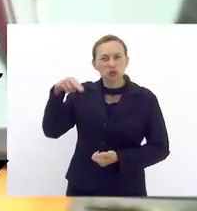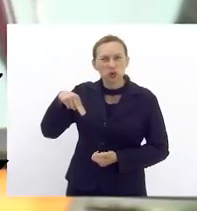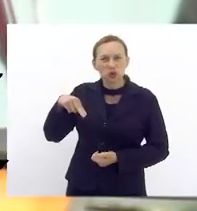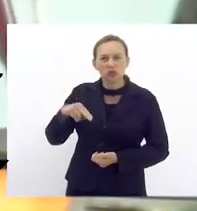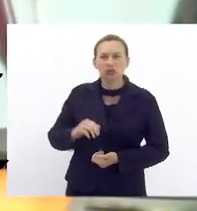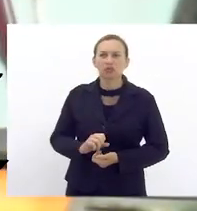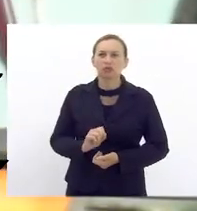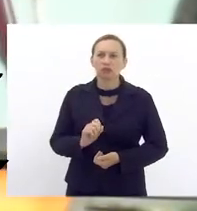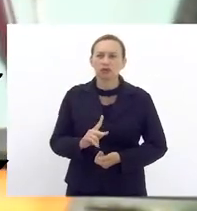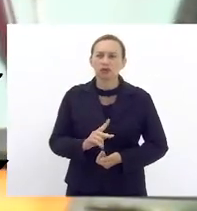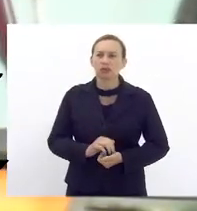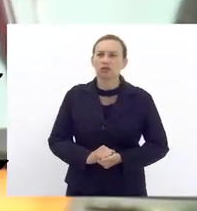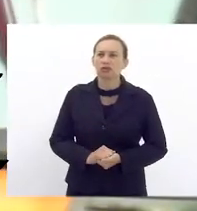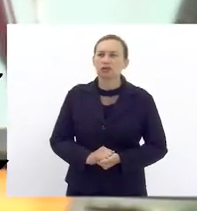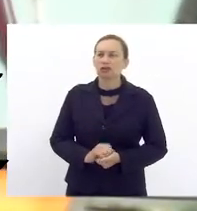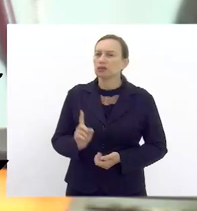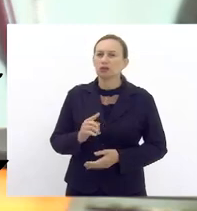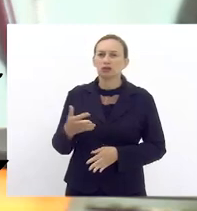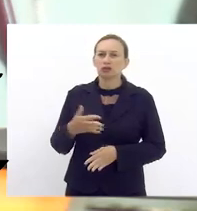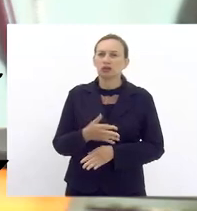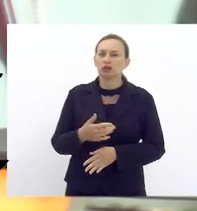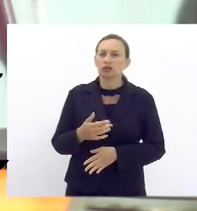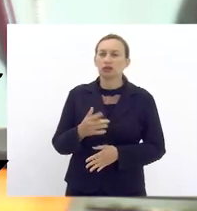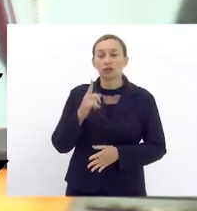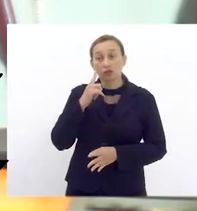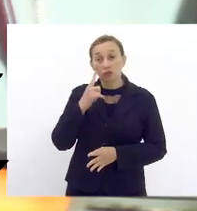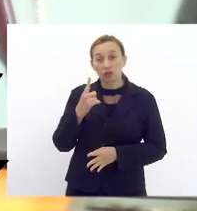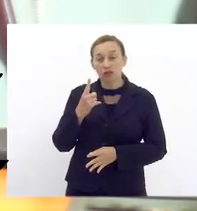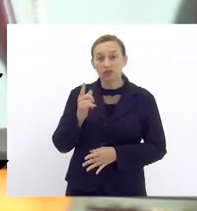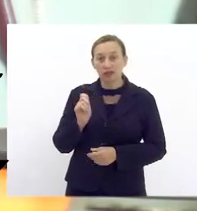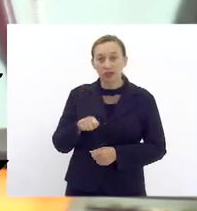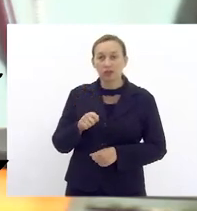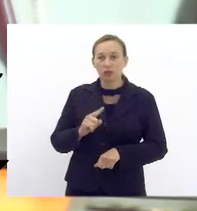tá porque não chegou até aqui de repente